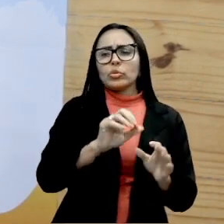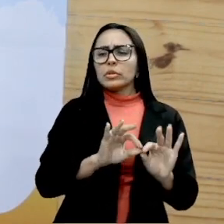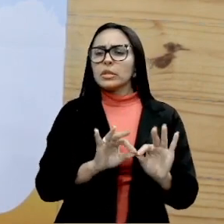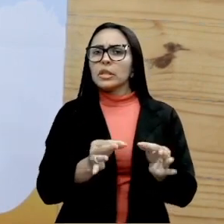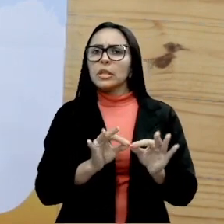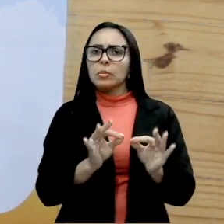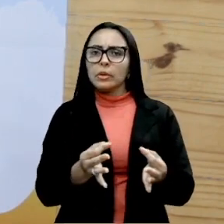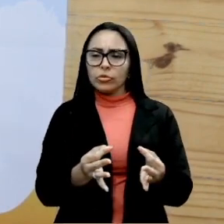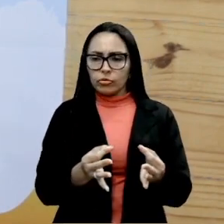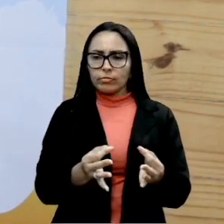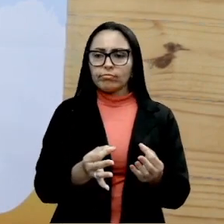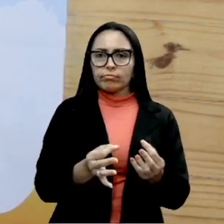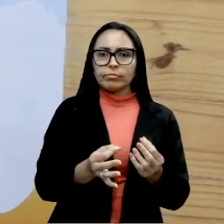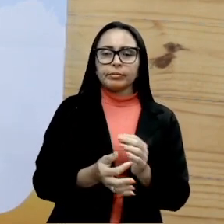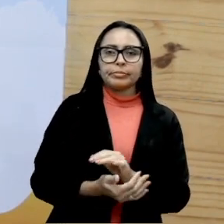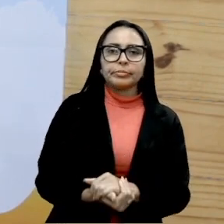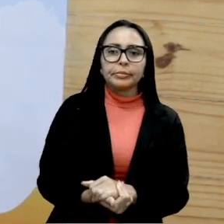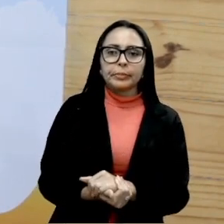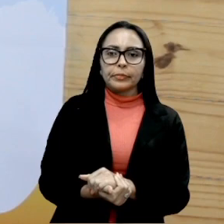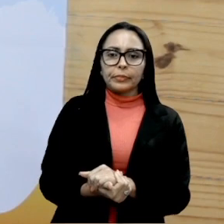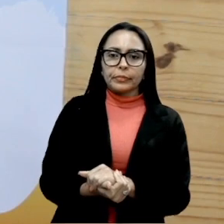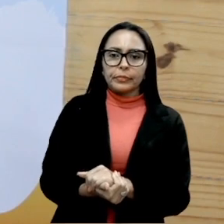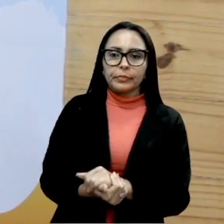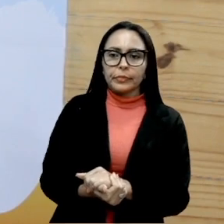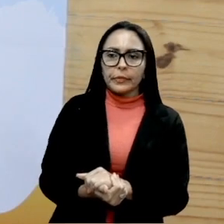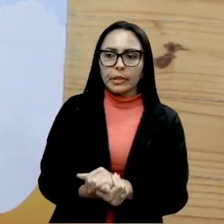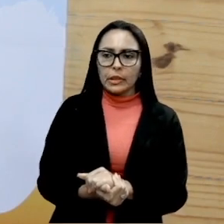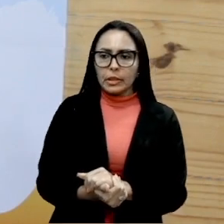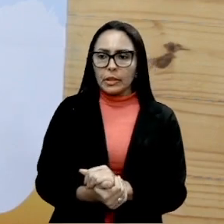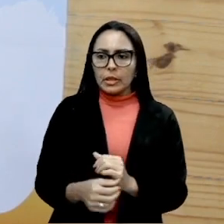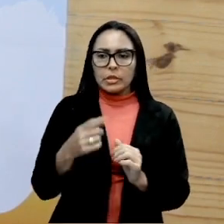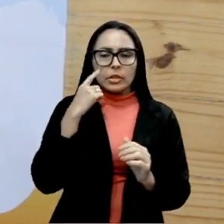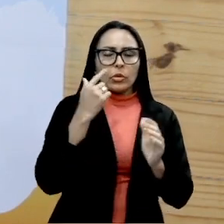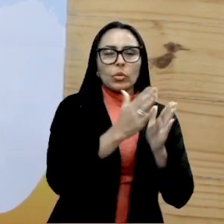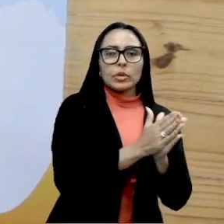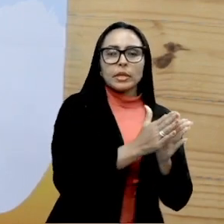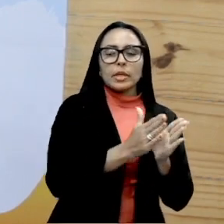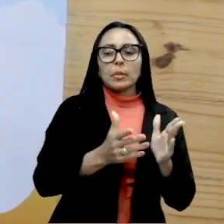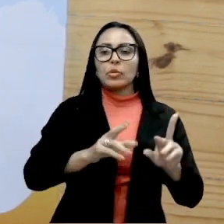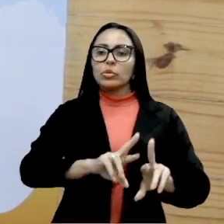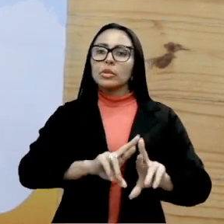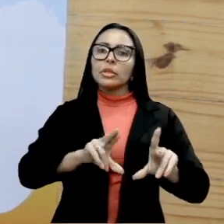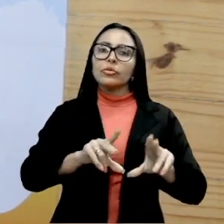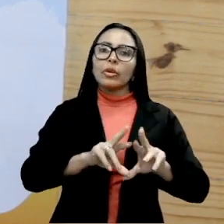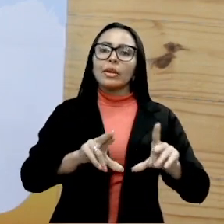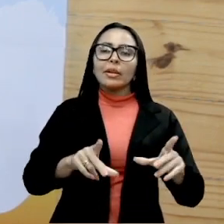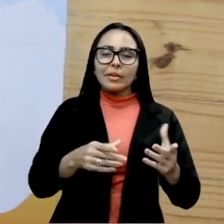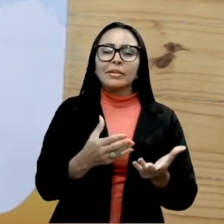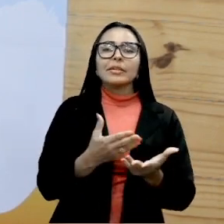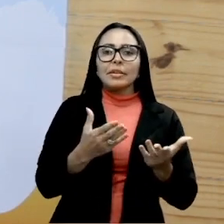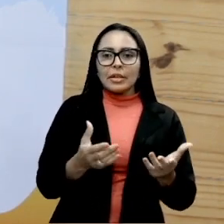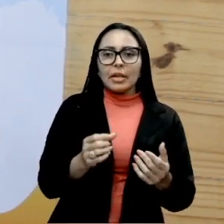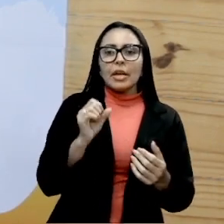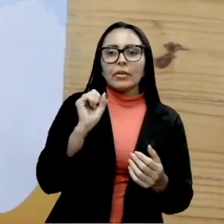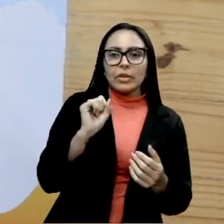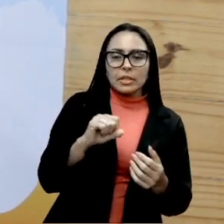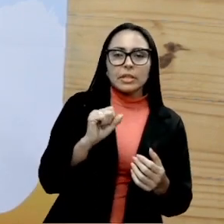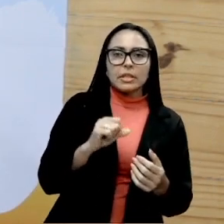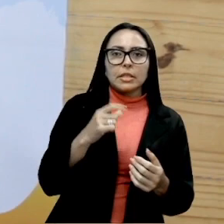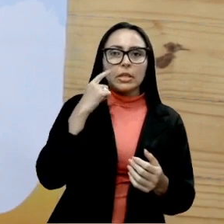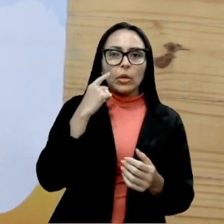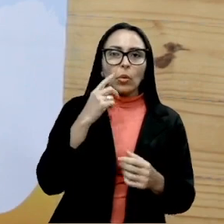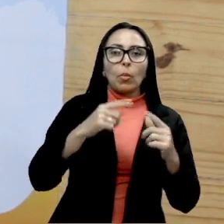estúdio. São segmentos de mercado diferentes e a diferença vai ser ali o material que